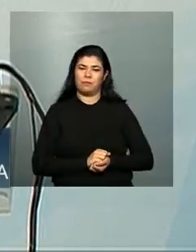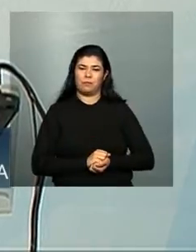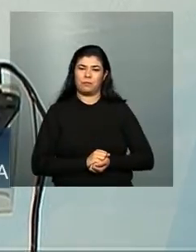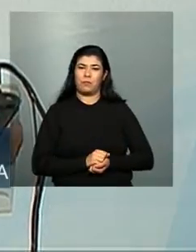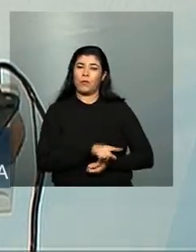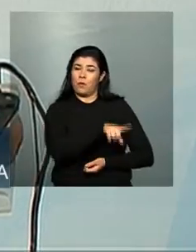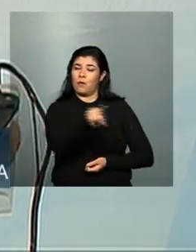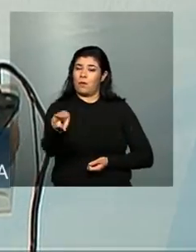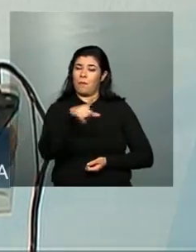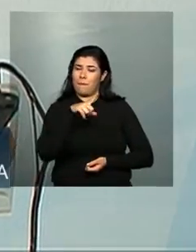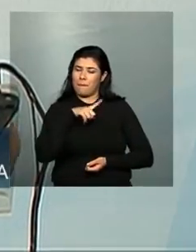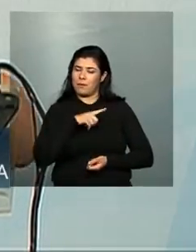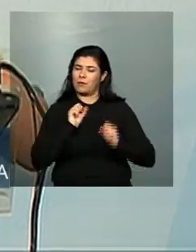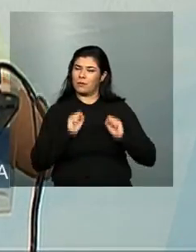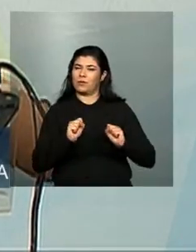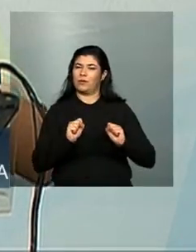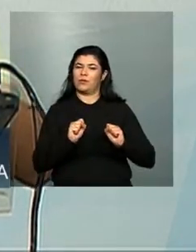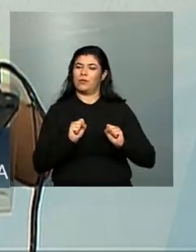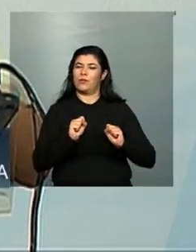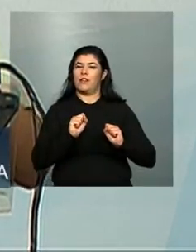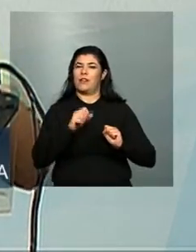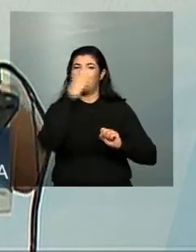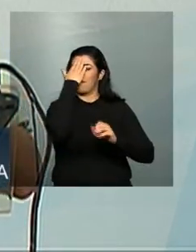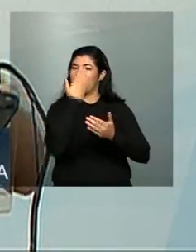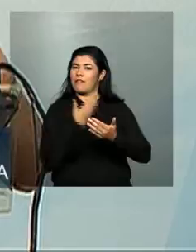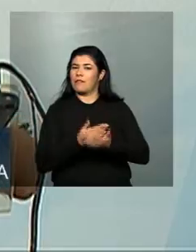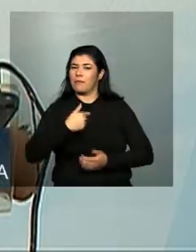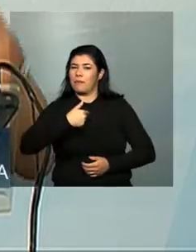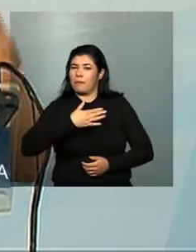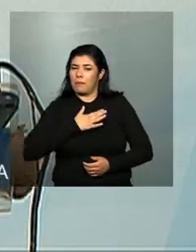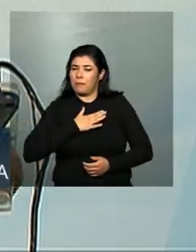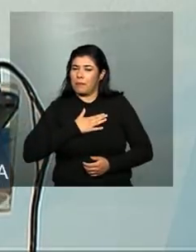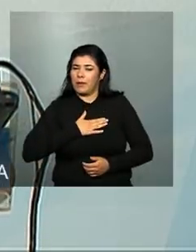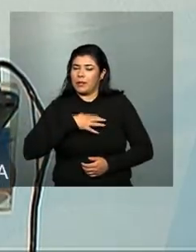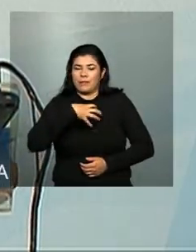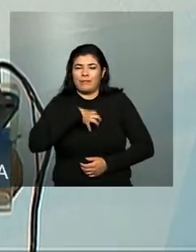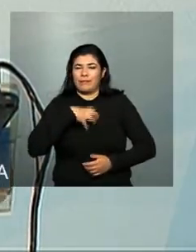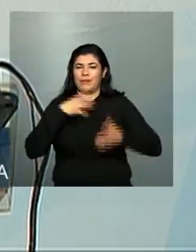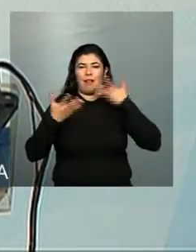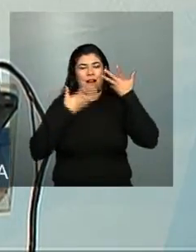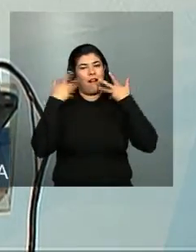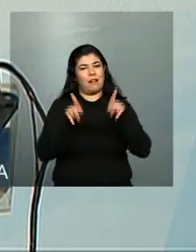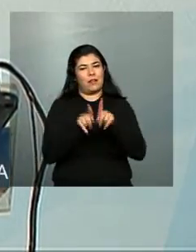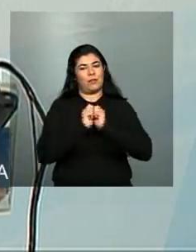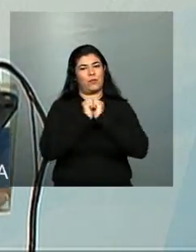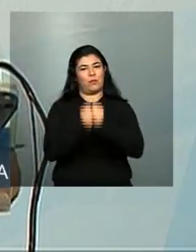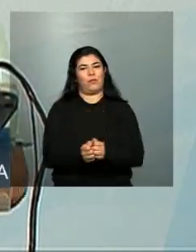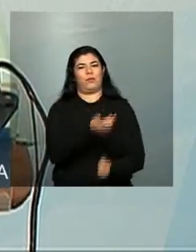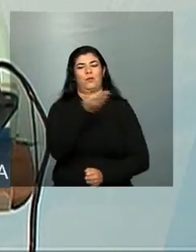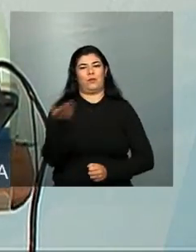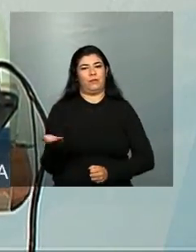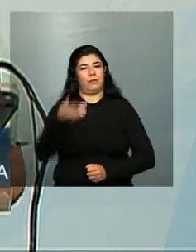Vocês podem ter certeza que para mim é um momento de muita alegria estar aqui mais